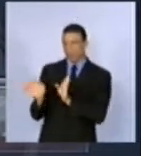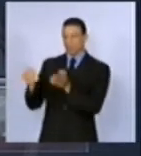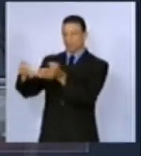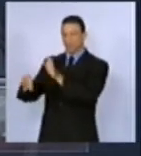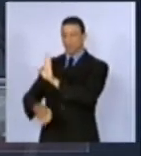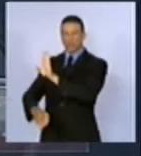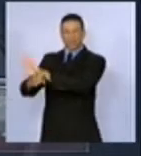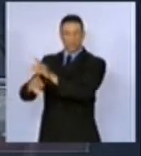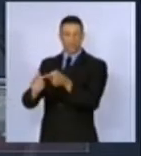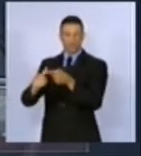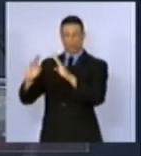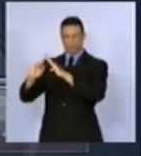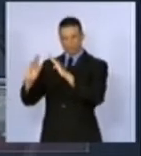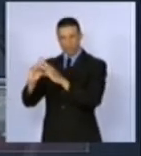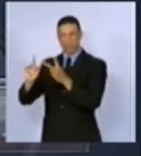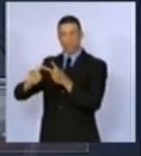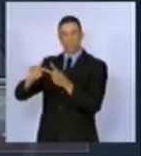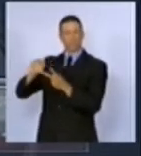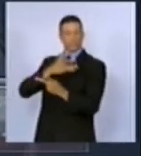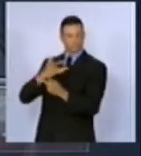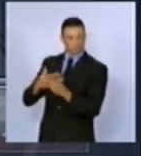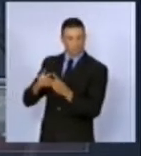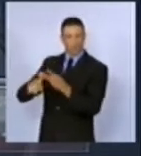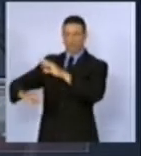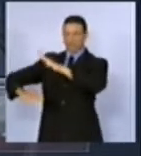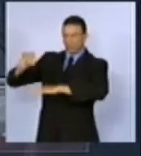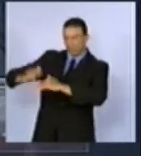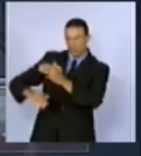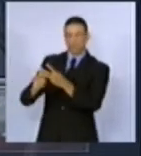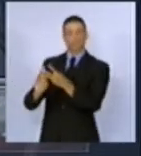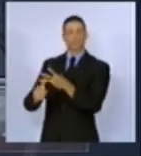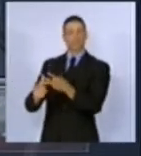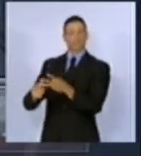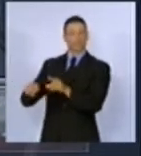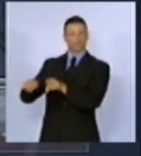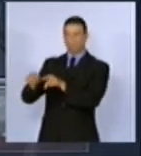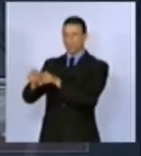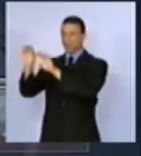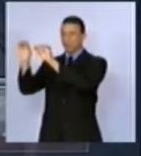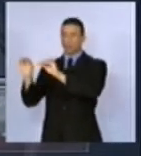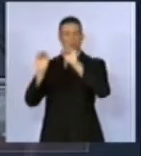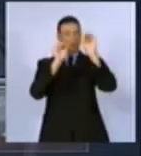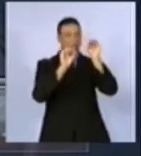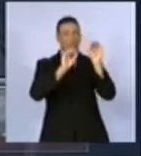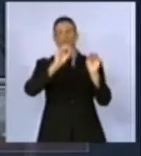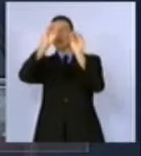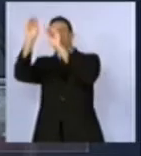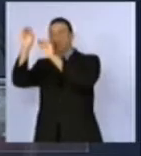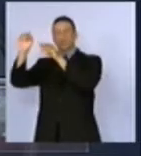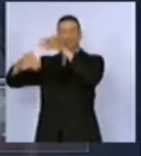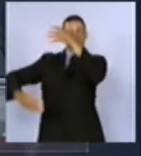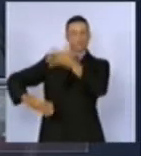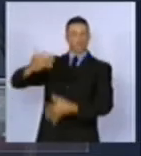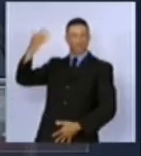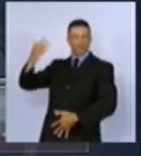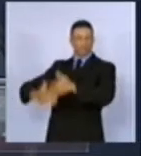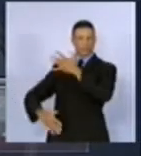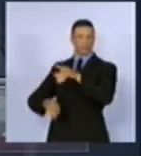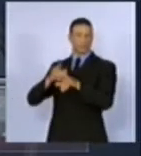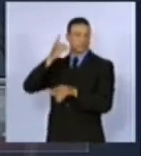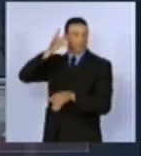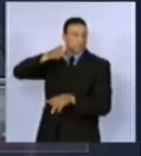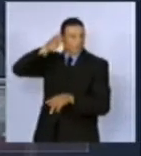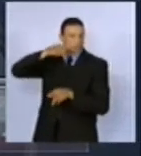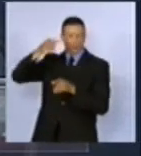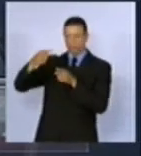se refere à moradia saúde e educação qualificação EA planta condições de migrantes trabalhadores da boa parte deles a dificulta o acesso a